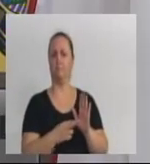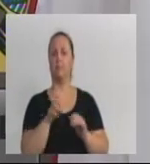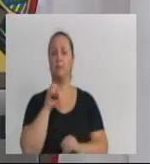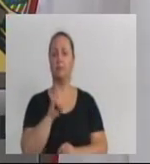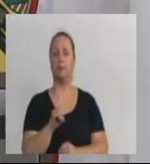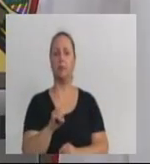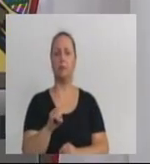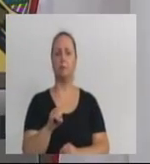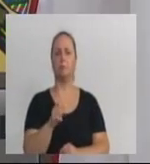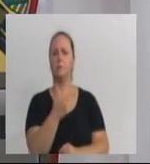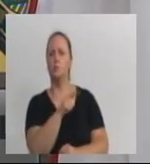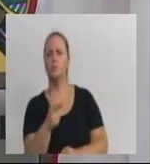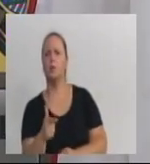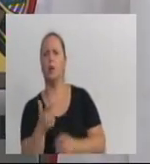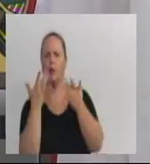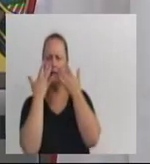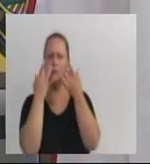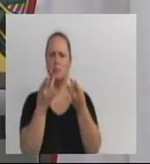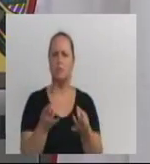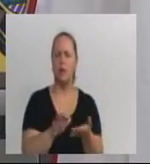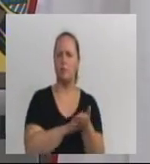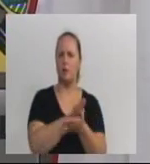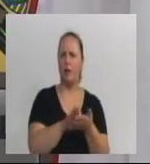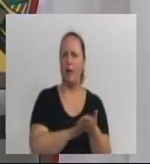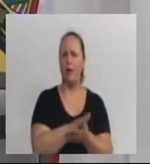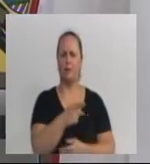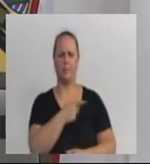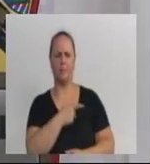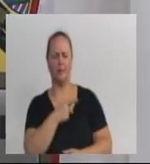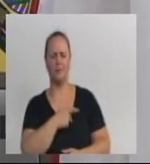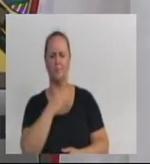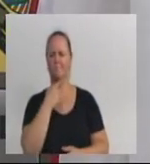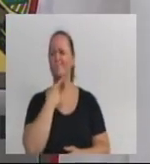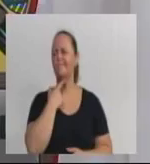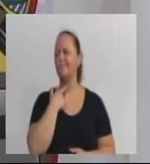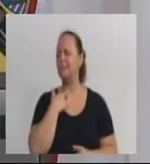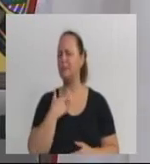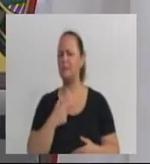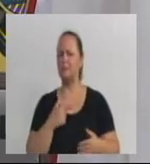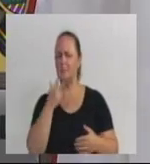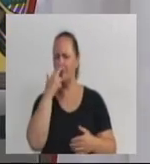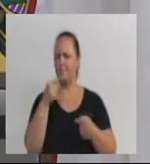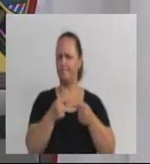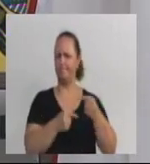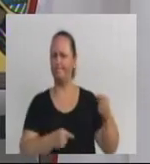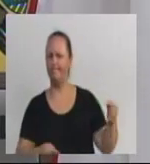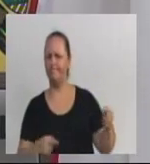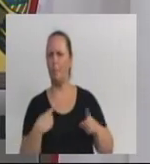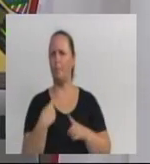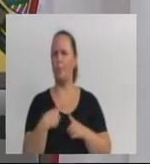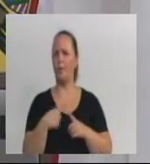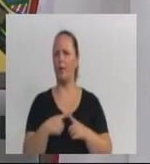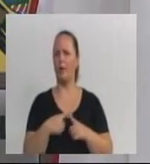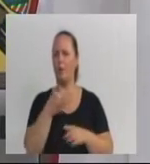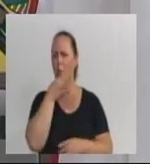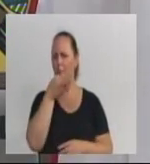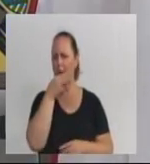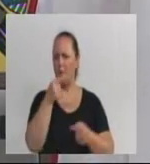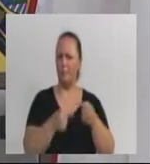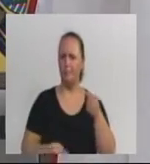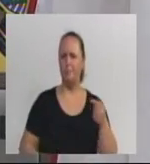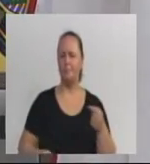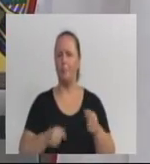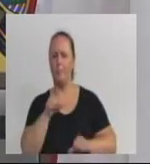ouvido, a linha partidária não é aquilo que você defende, que houve uma mudança nos